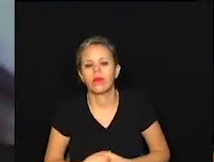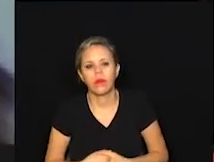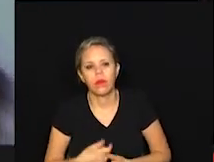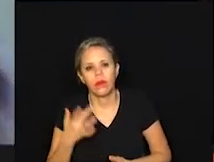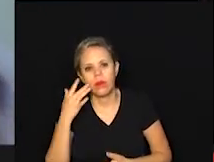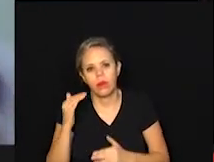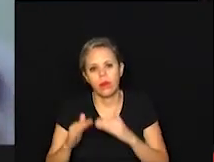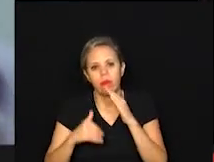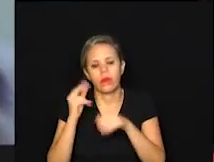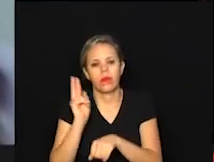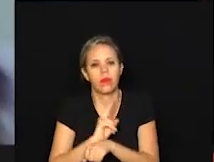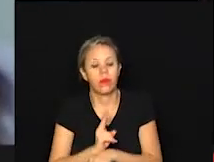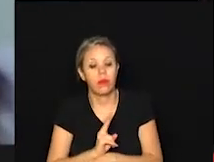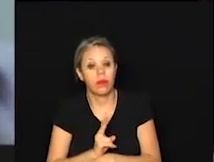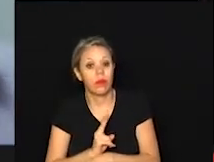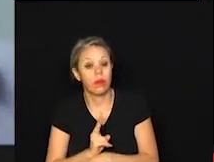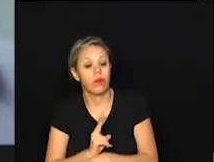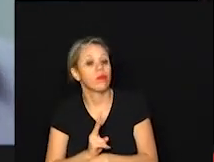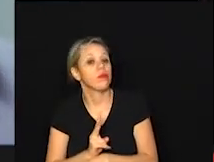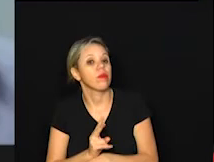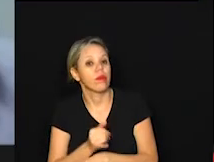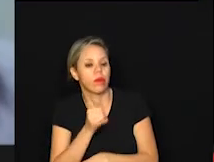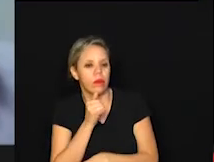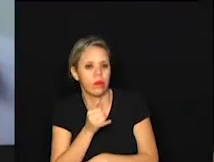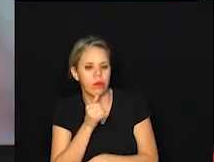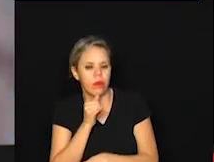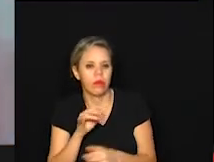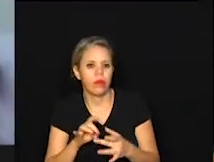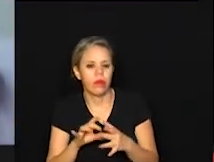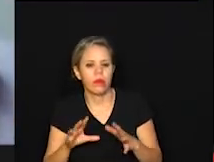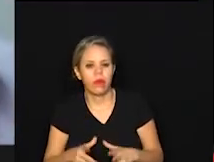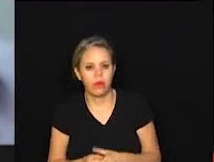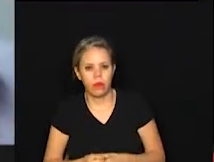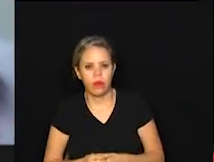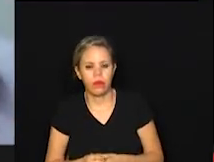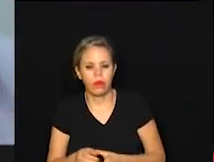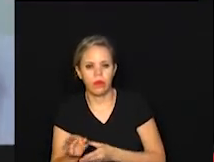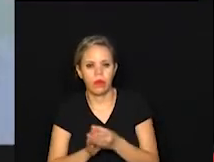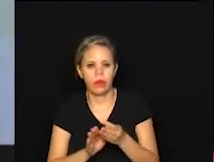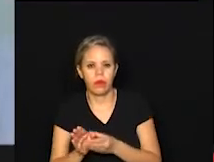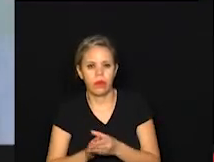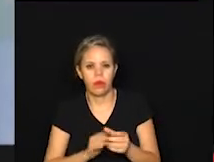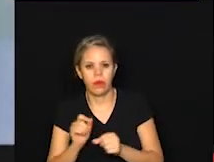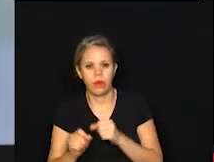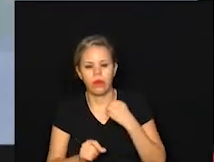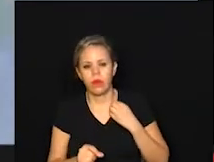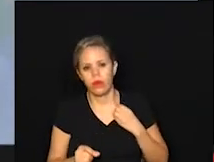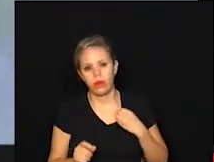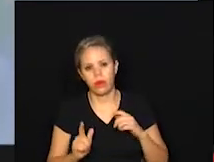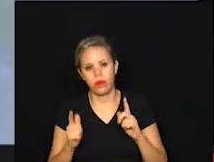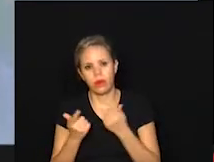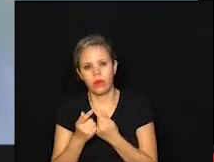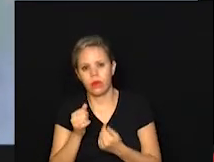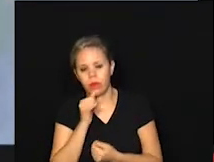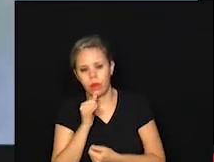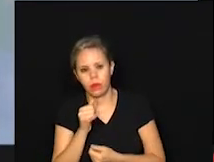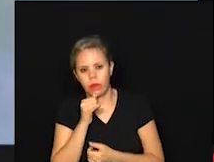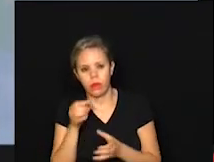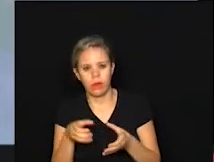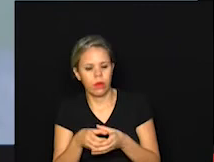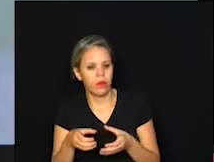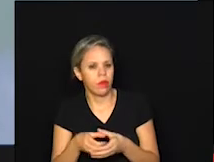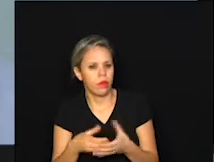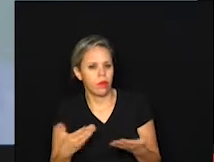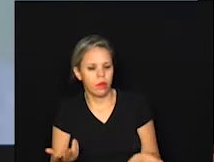maior segurança que seja deliberado pelo conselho do que por um grupo, por uma comissão.